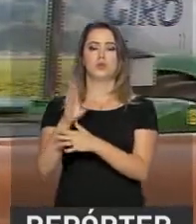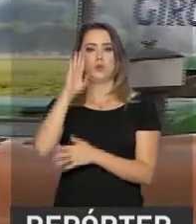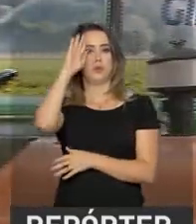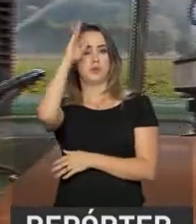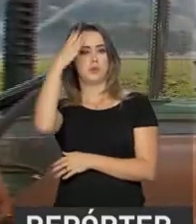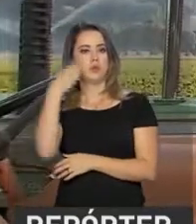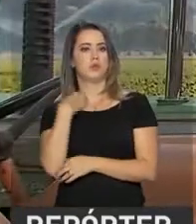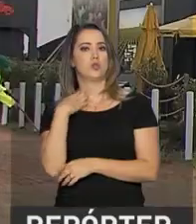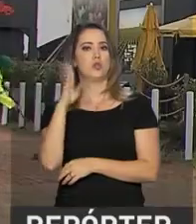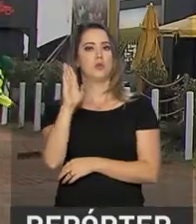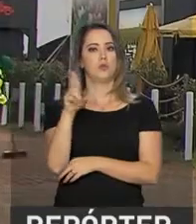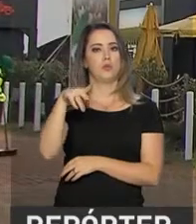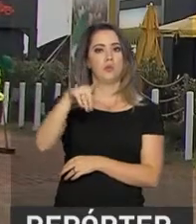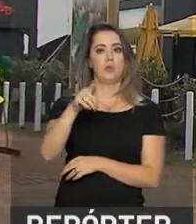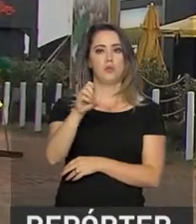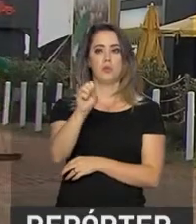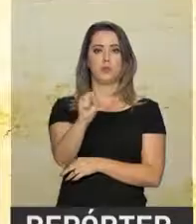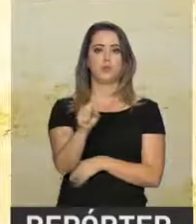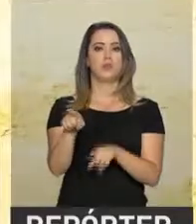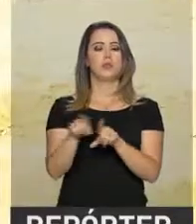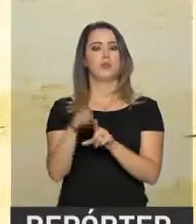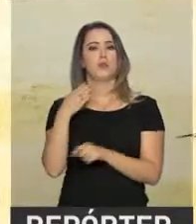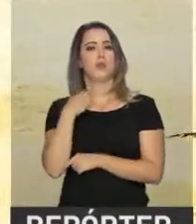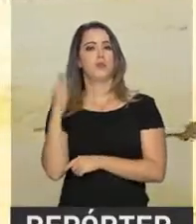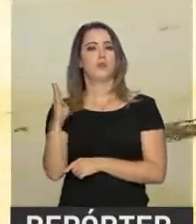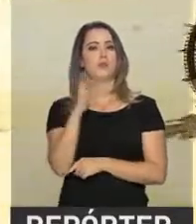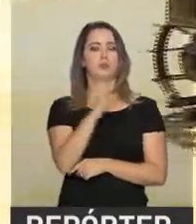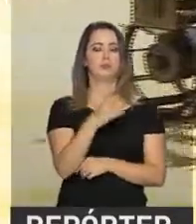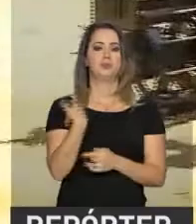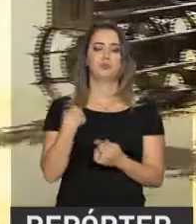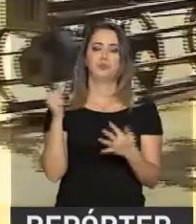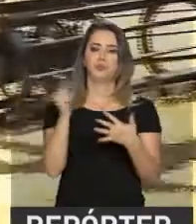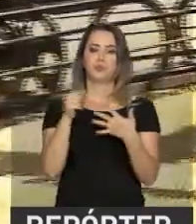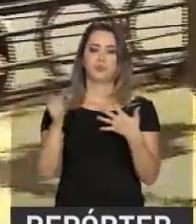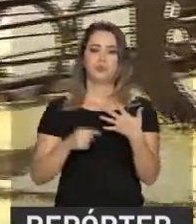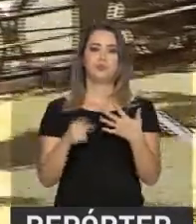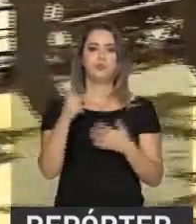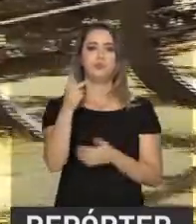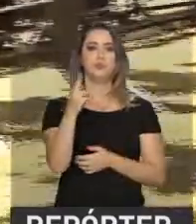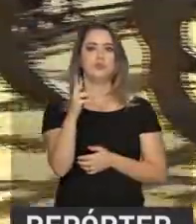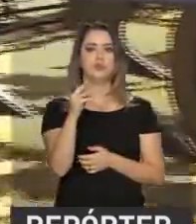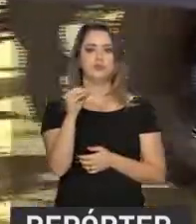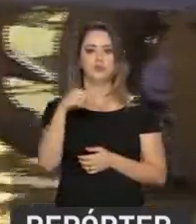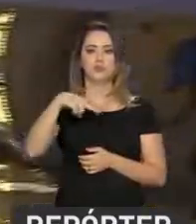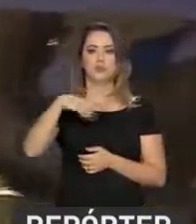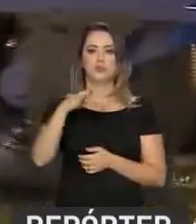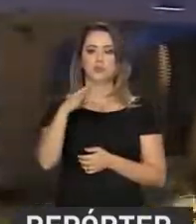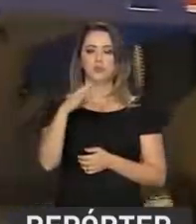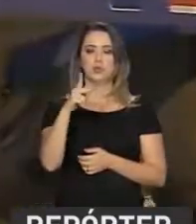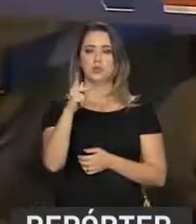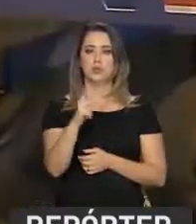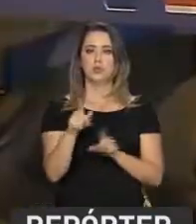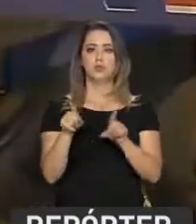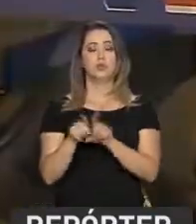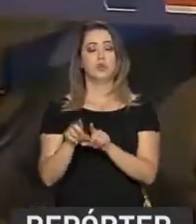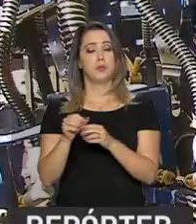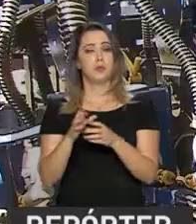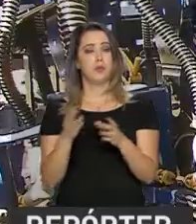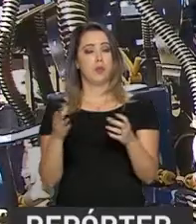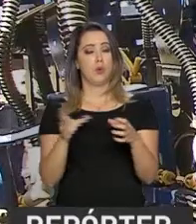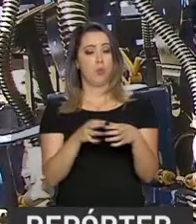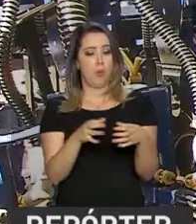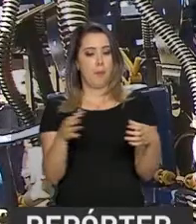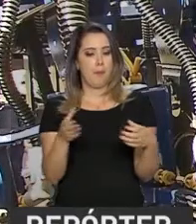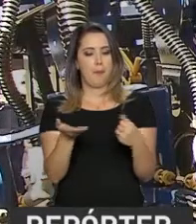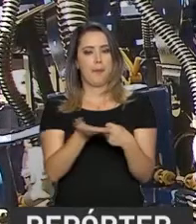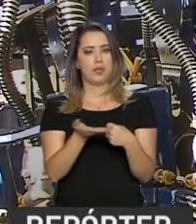pelo BNDES e pelo Banco do Brasil. Entre as linhas está o PRONAMP, o Programa Nacional de Apoio ao Médio Produtor Rural, o